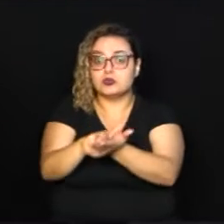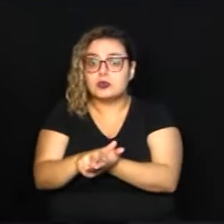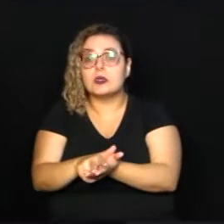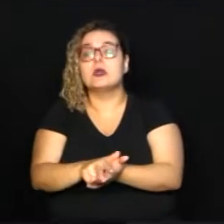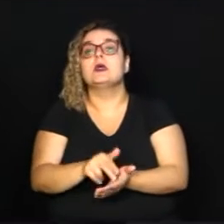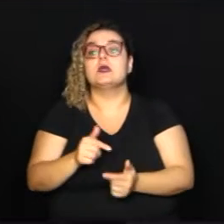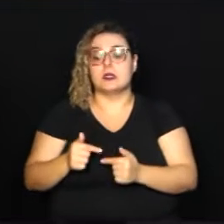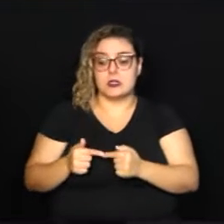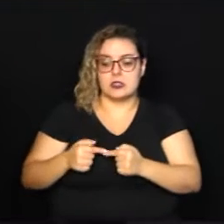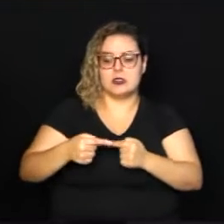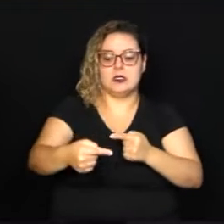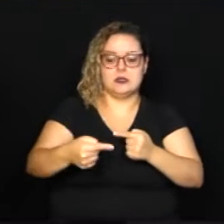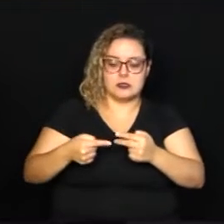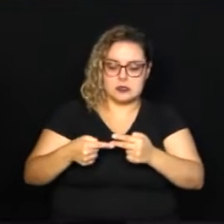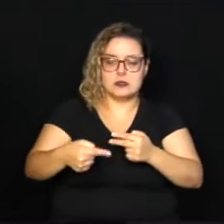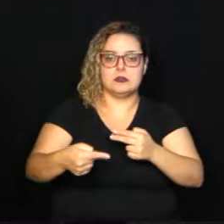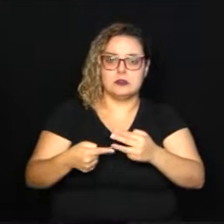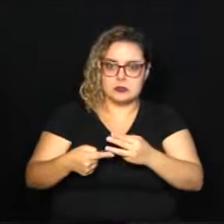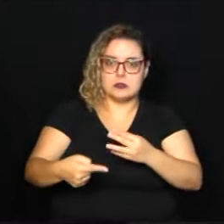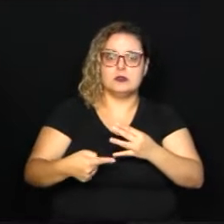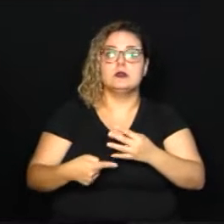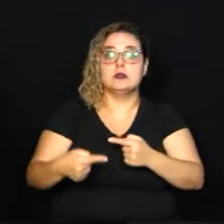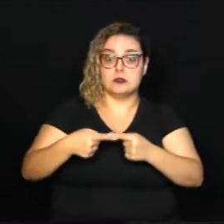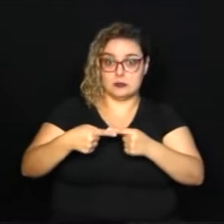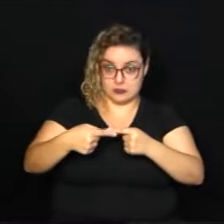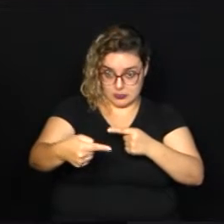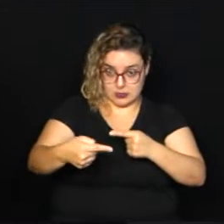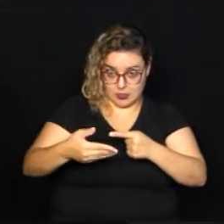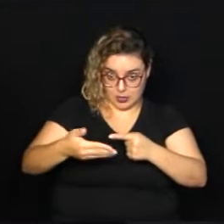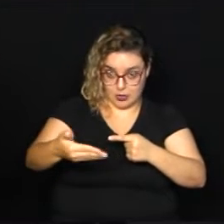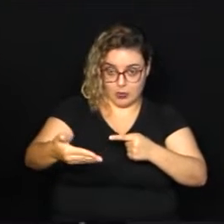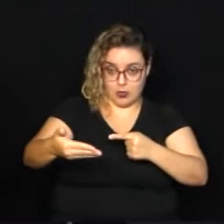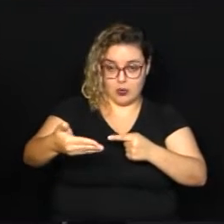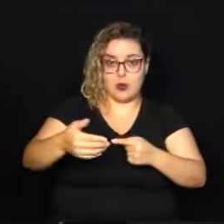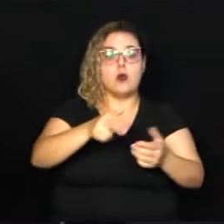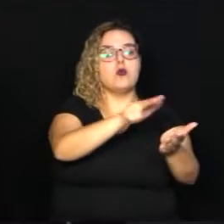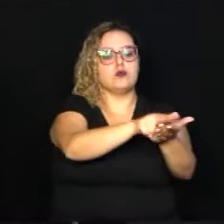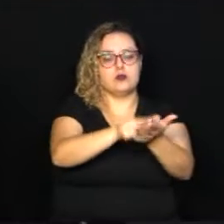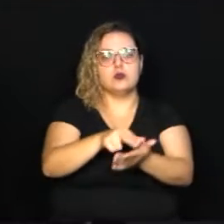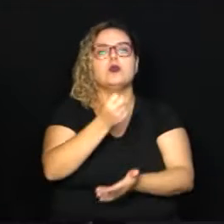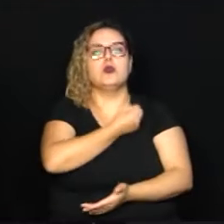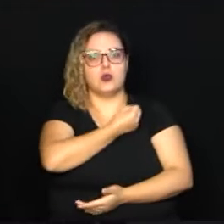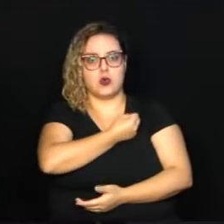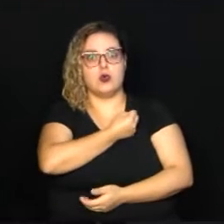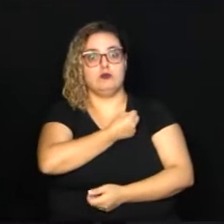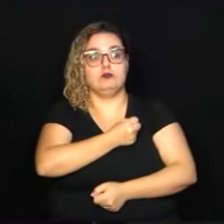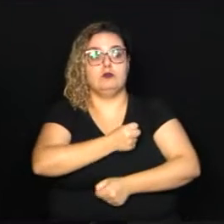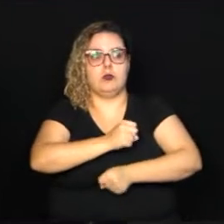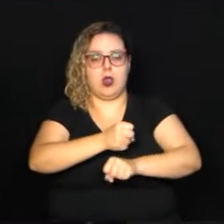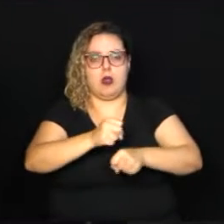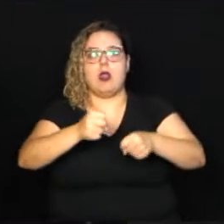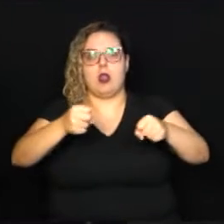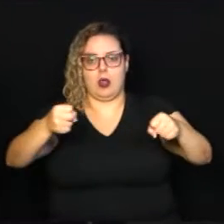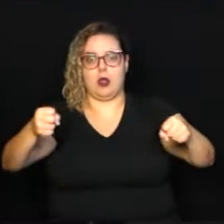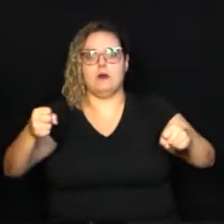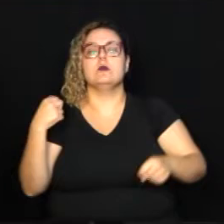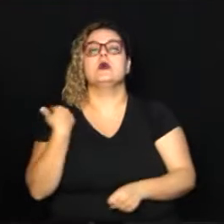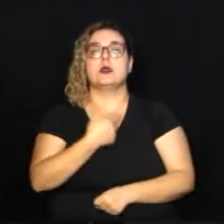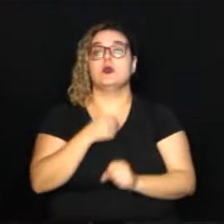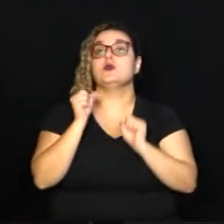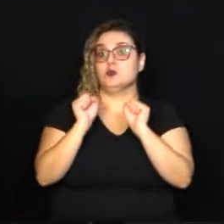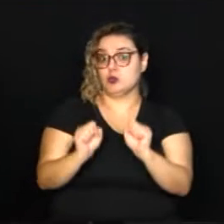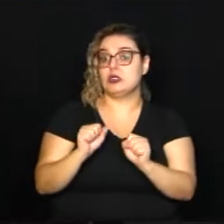semana serão anunciados um outro número de leitos bastante robusto para que